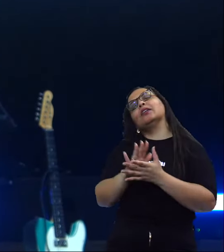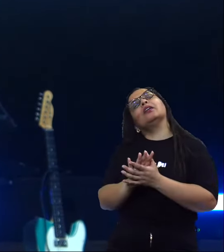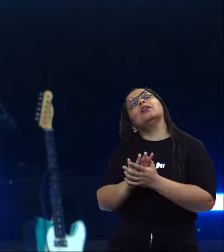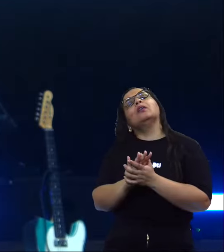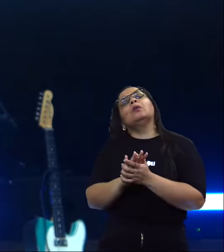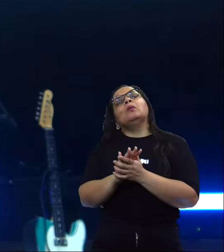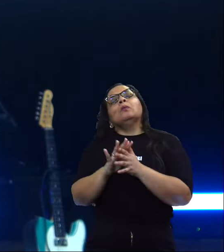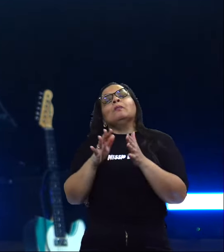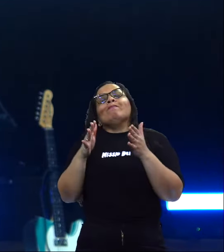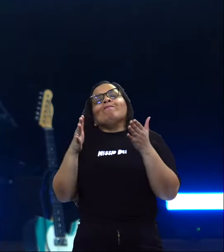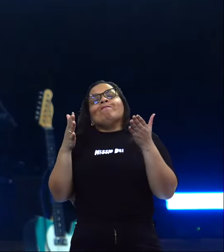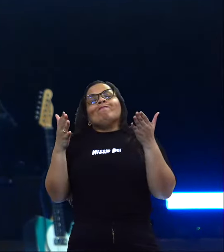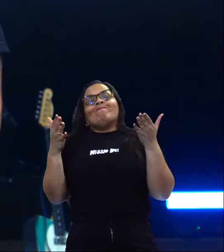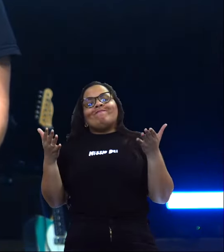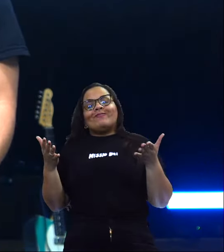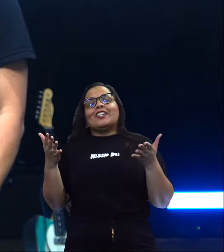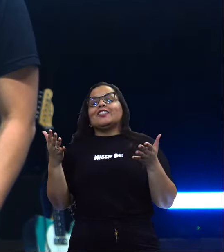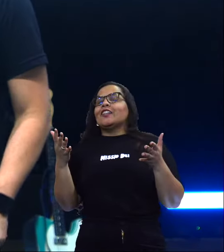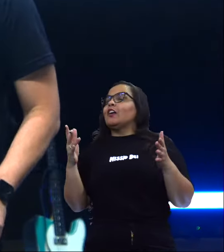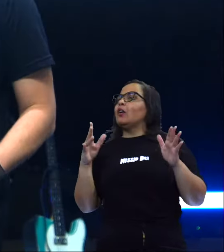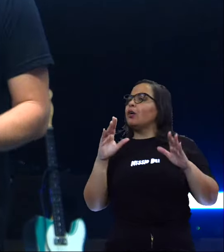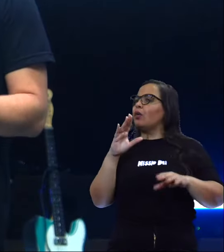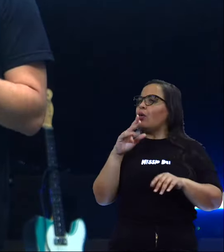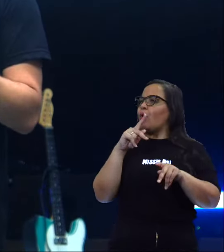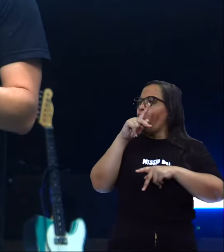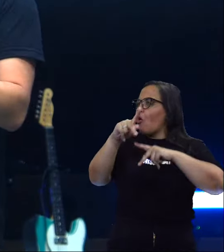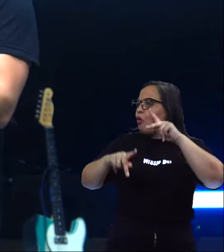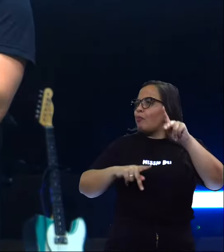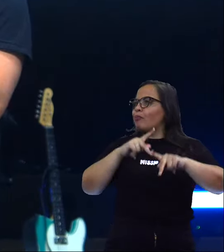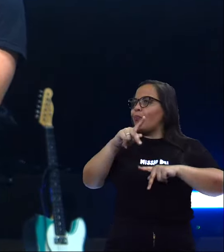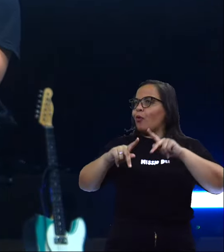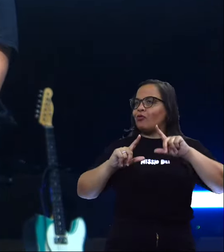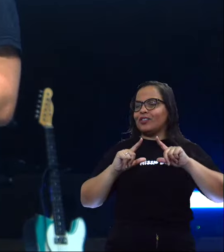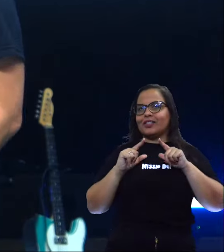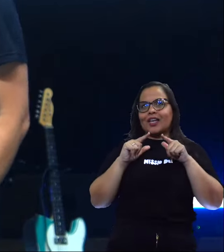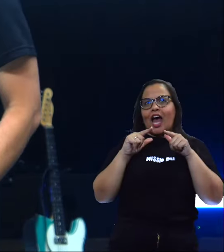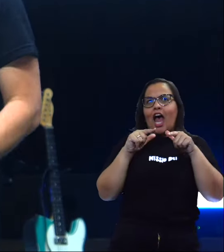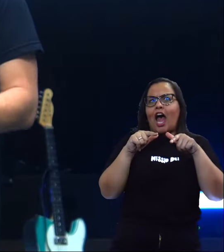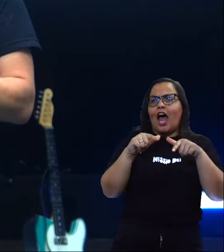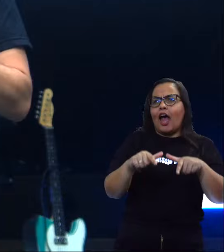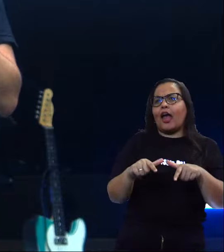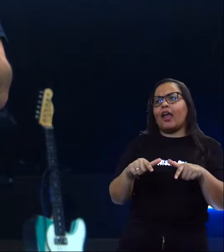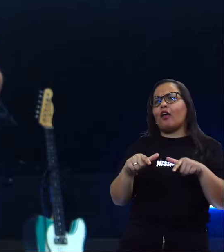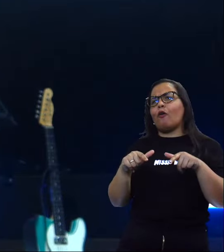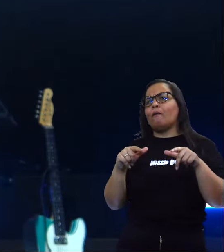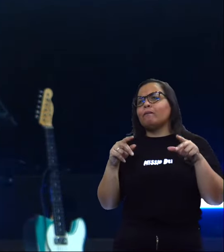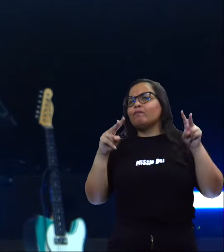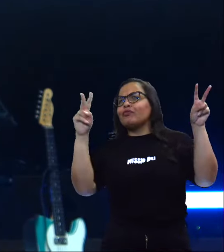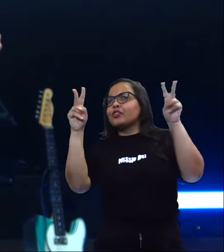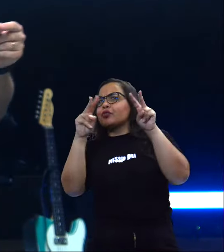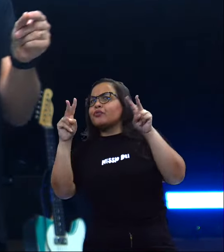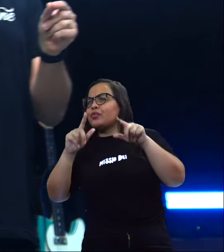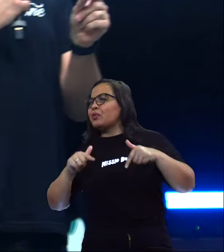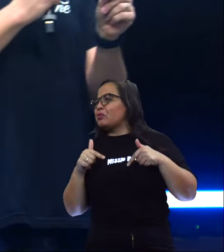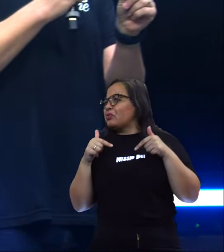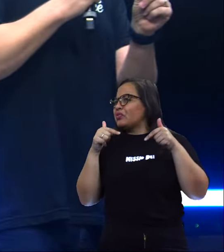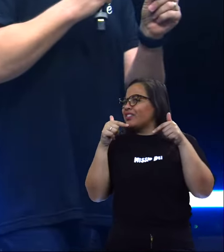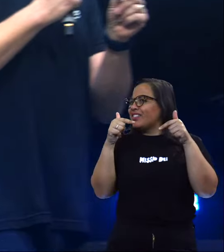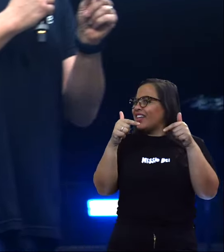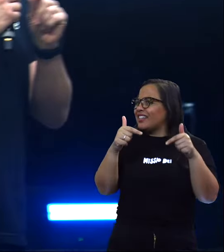lugar para chamar de seu, a terra prometida. Mas quando a promessa da terra prometida veio, ela não veio